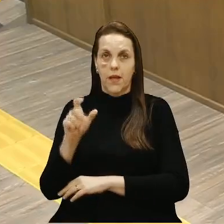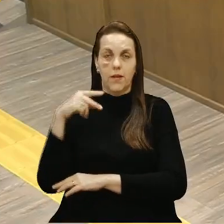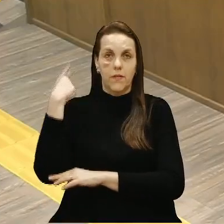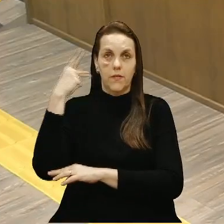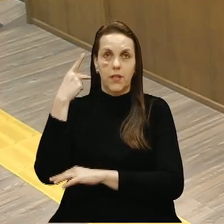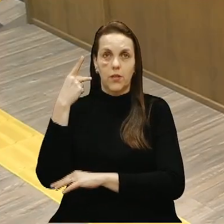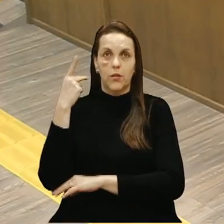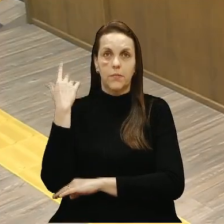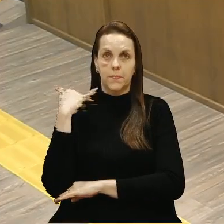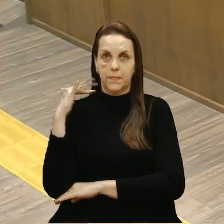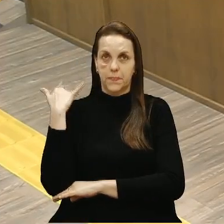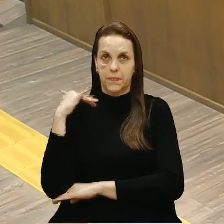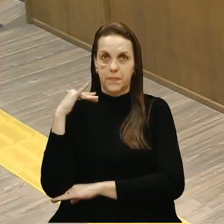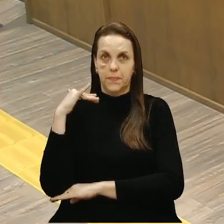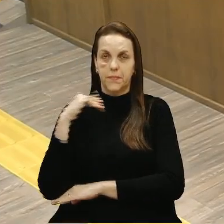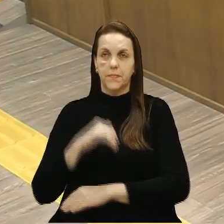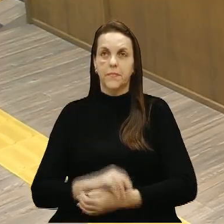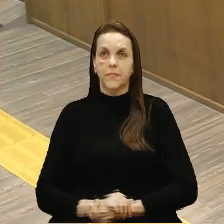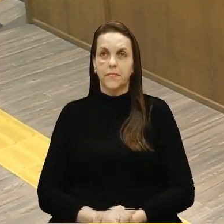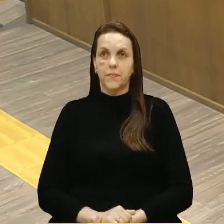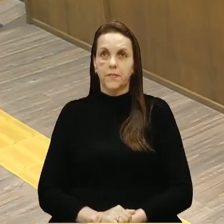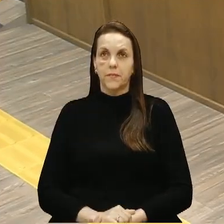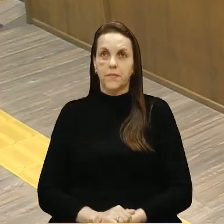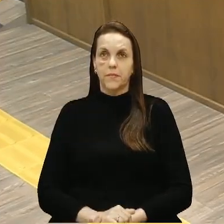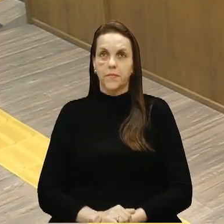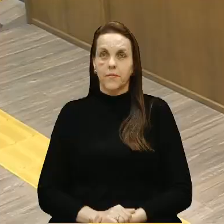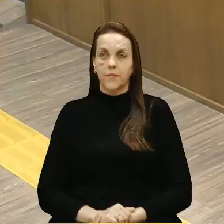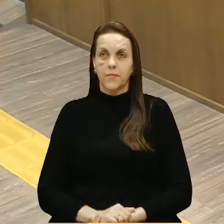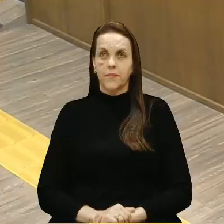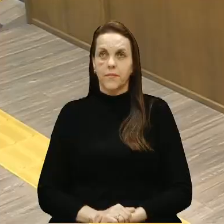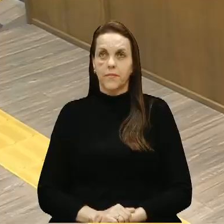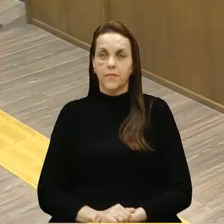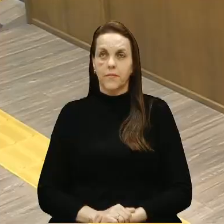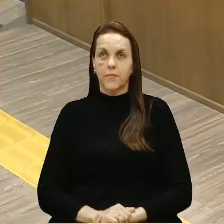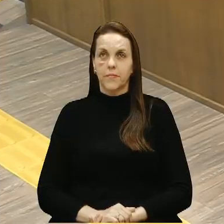Andressa Marques. Andressa Marques.